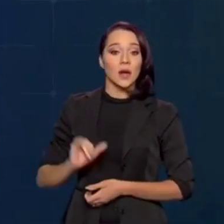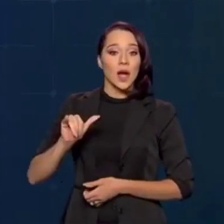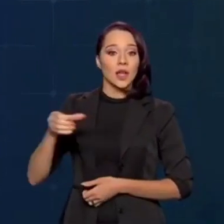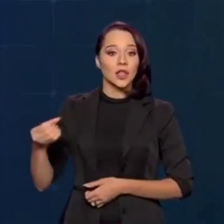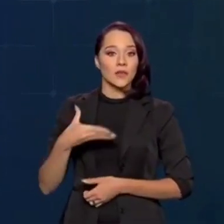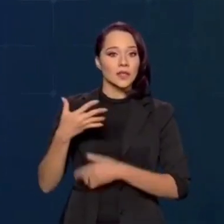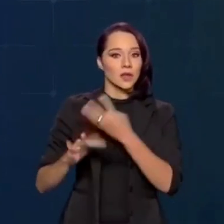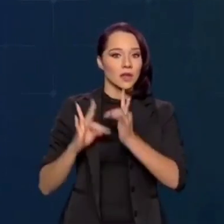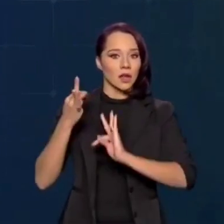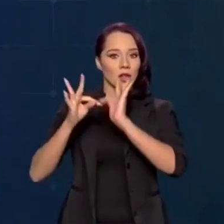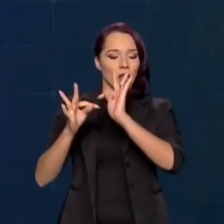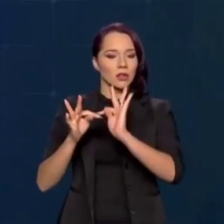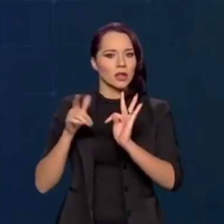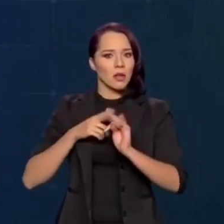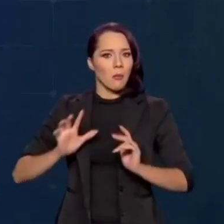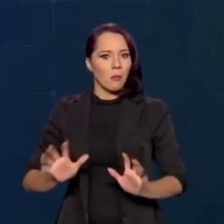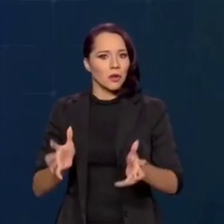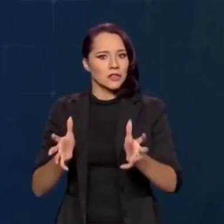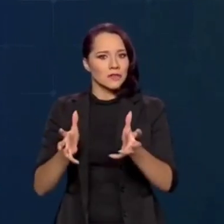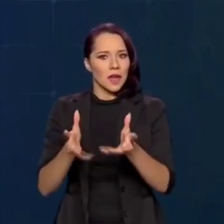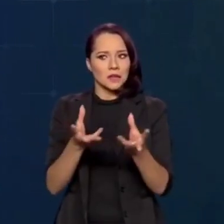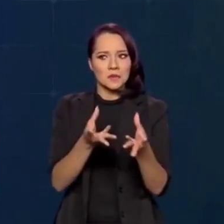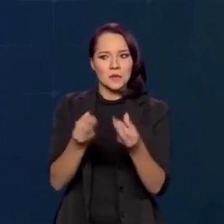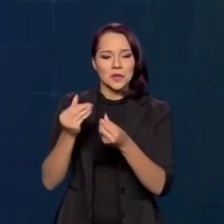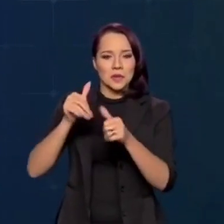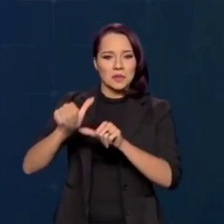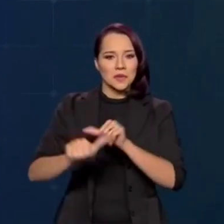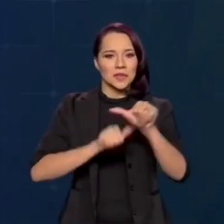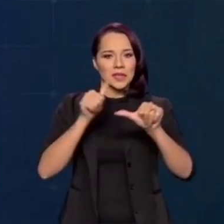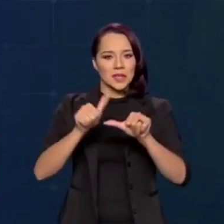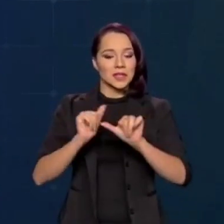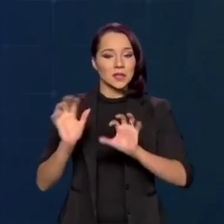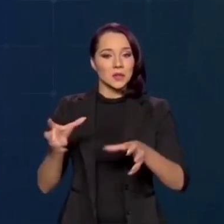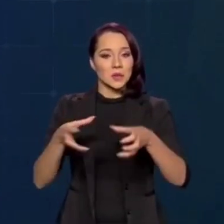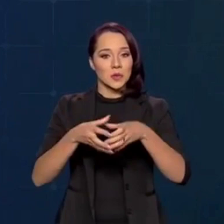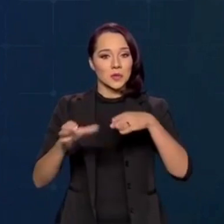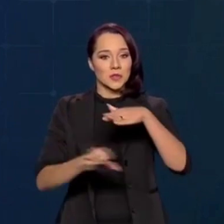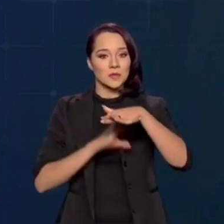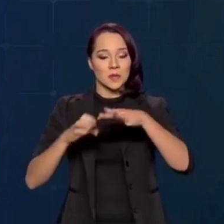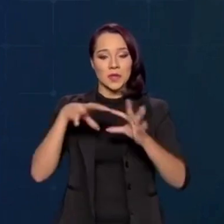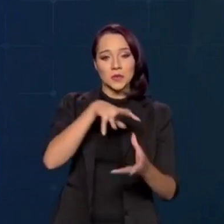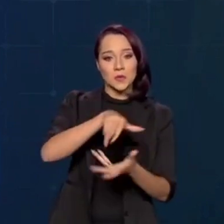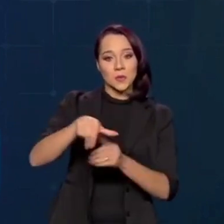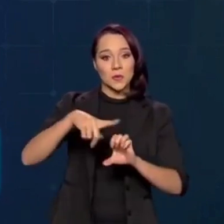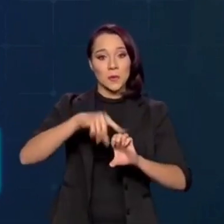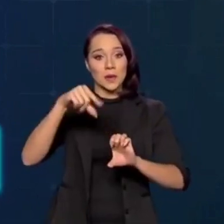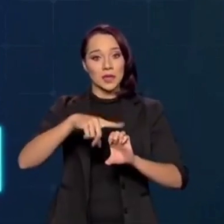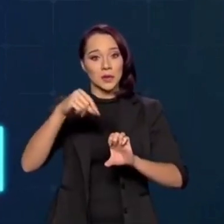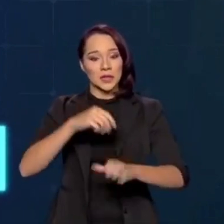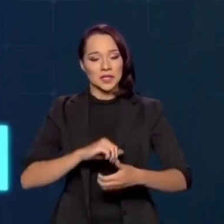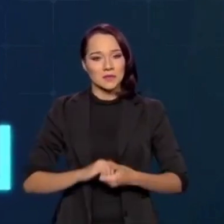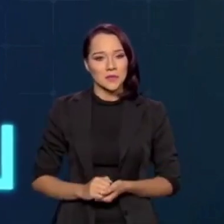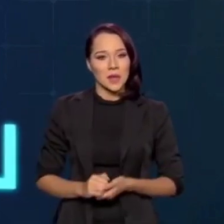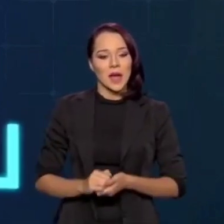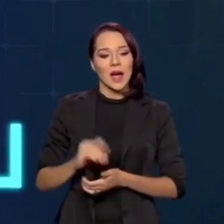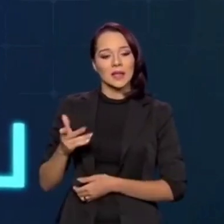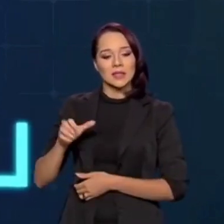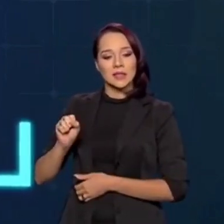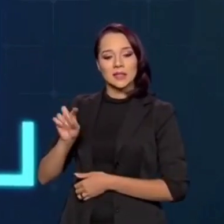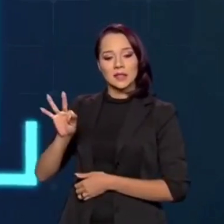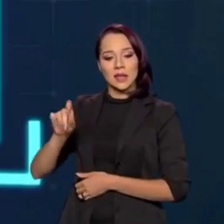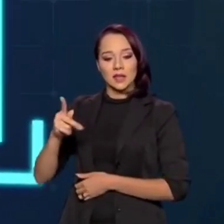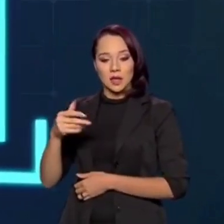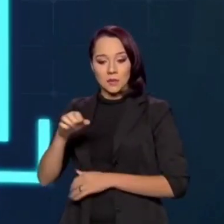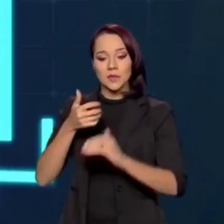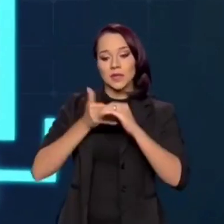inovação tecnológica tem motivado grandes mudanças nas corporações e no mundo do empreendedorismo. Startups e